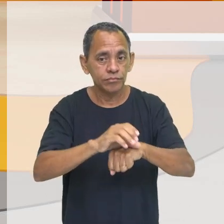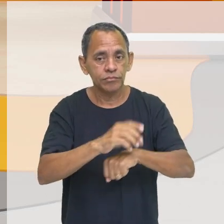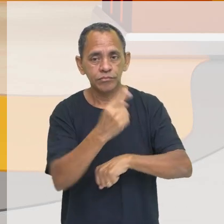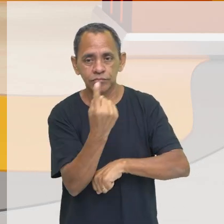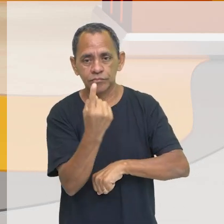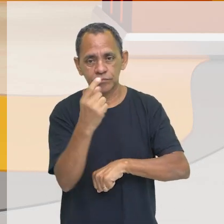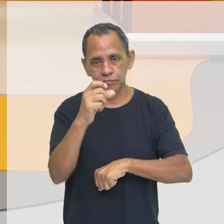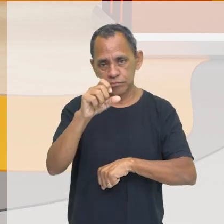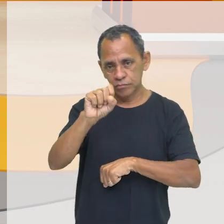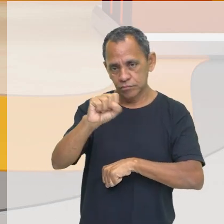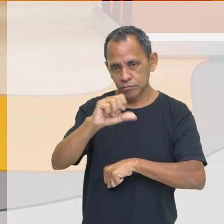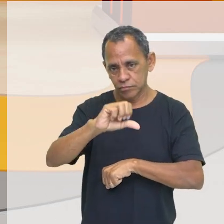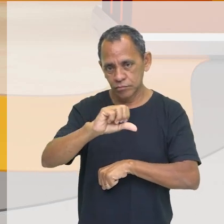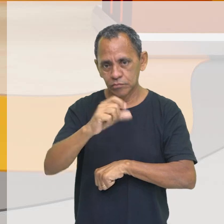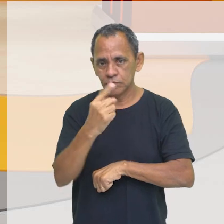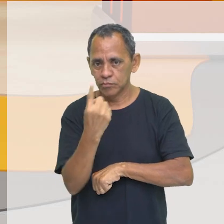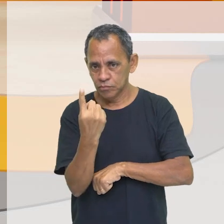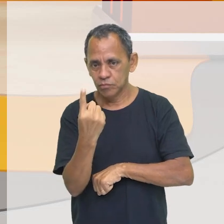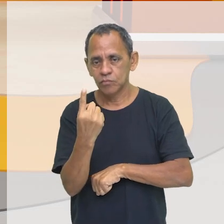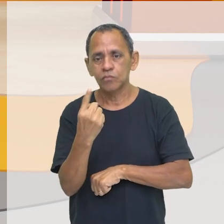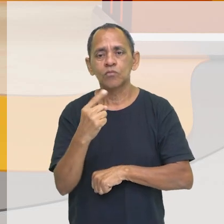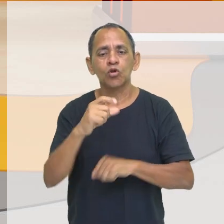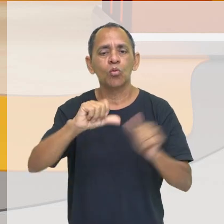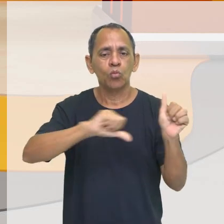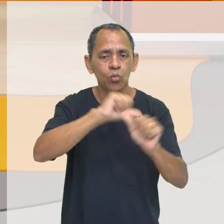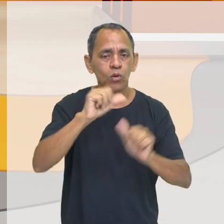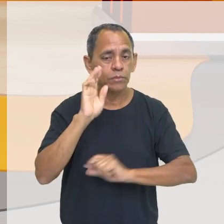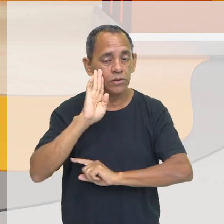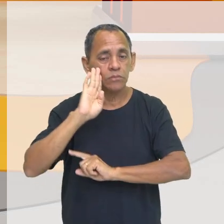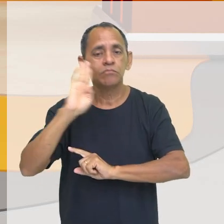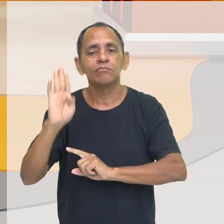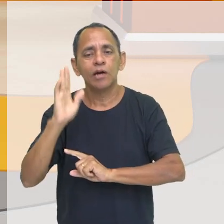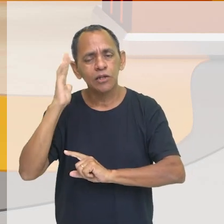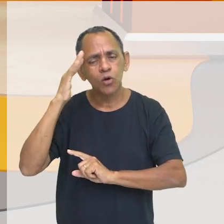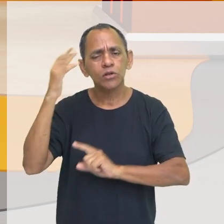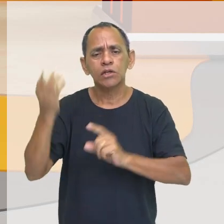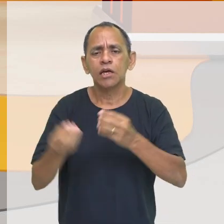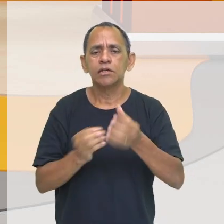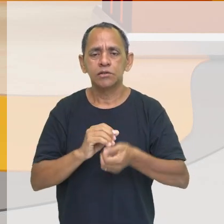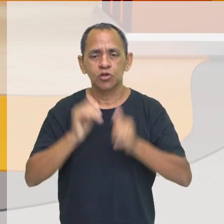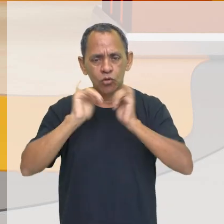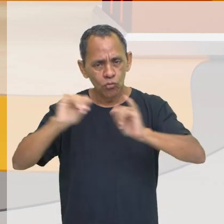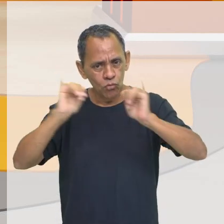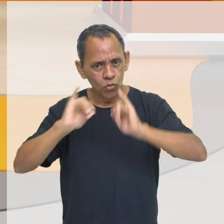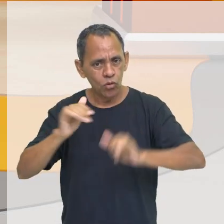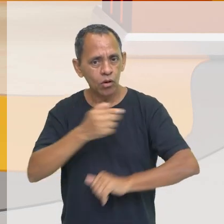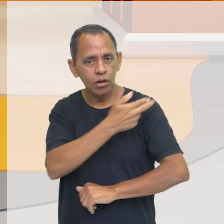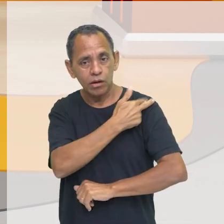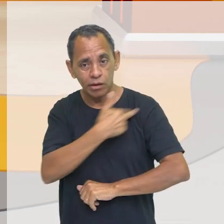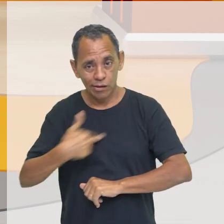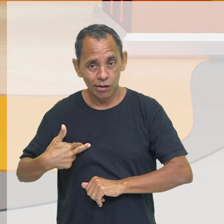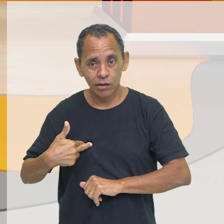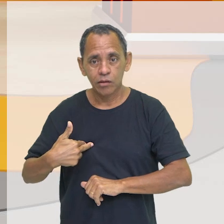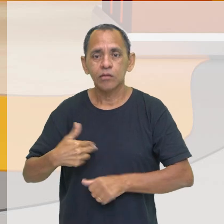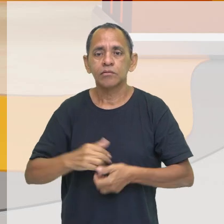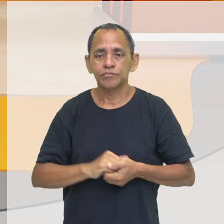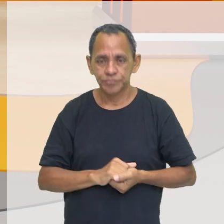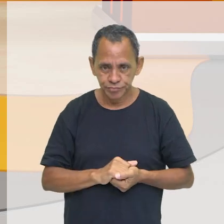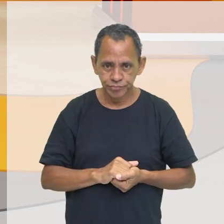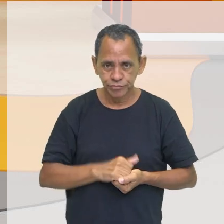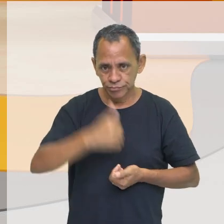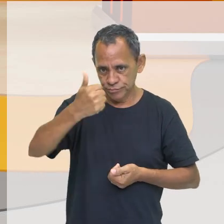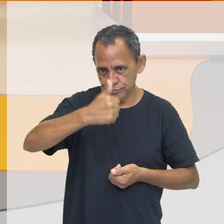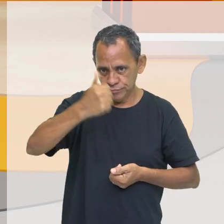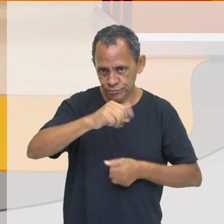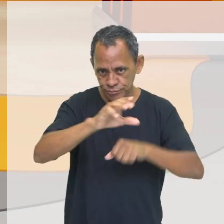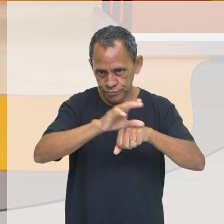de 1891. Então, essas são as principais mudanças que vão ocorrer com a promulgação da primeira